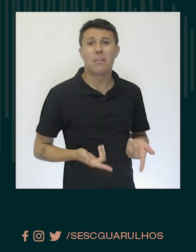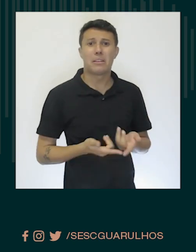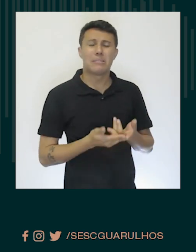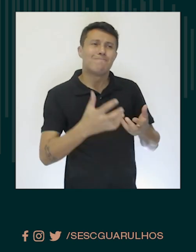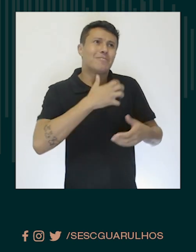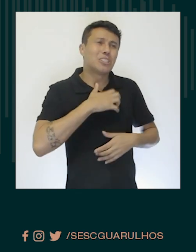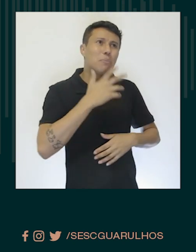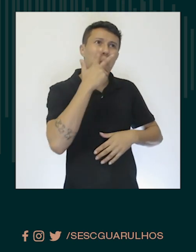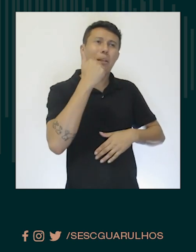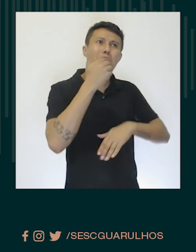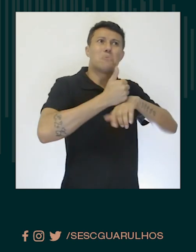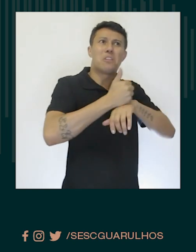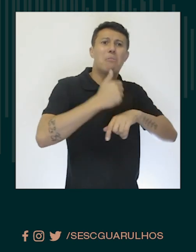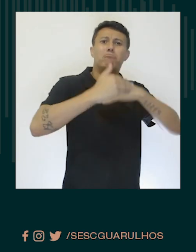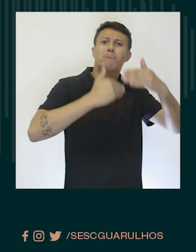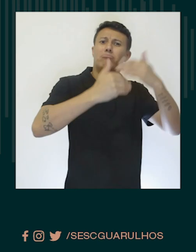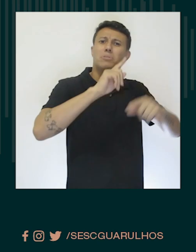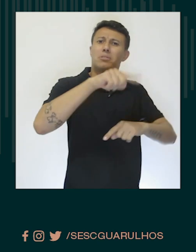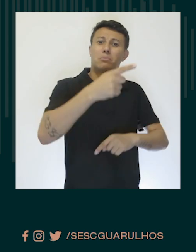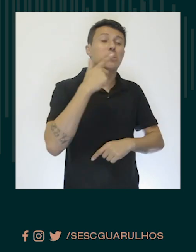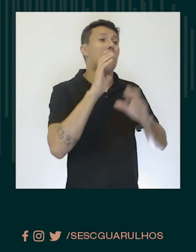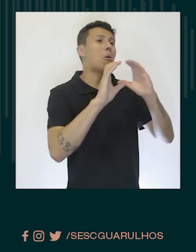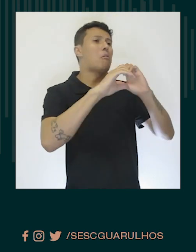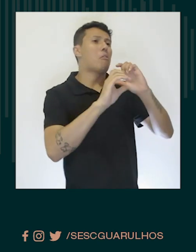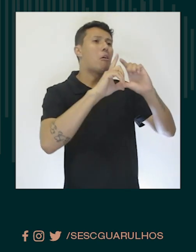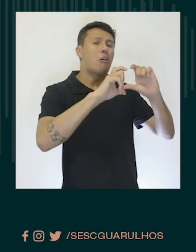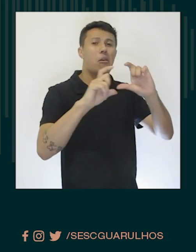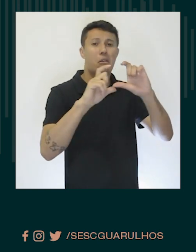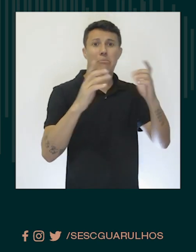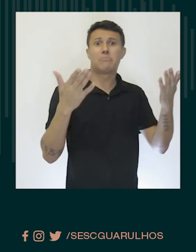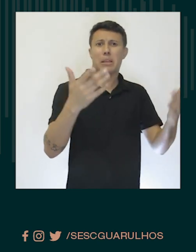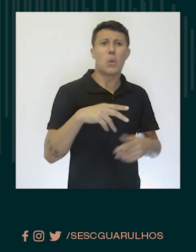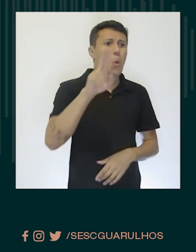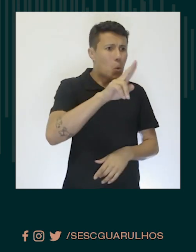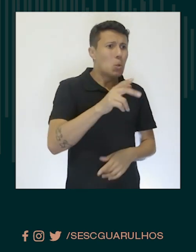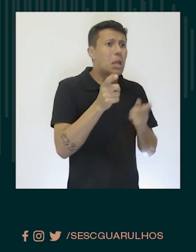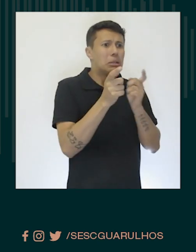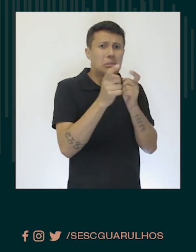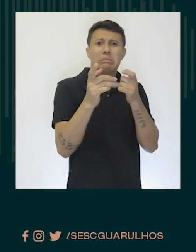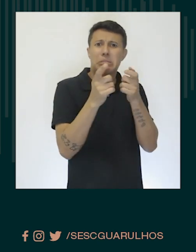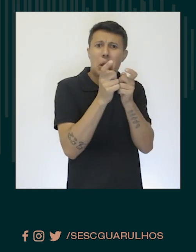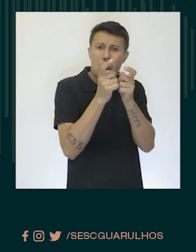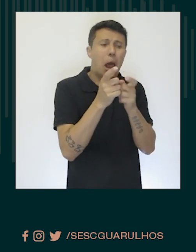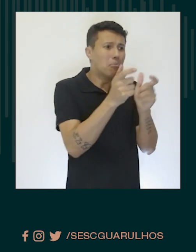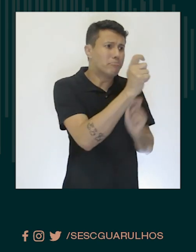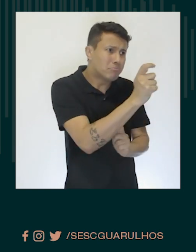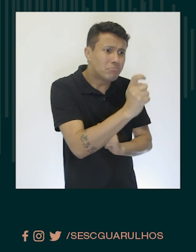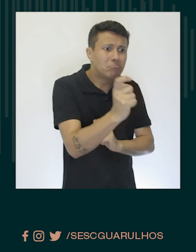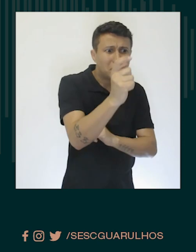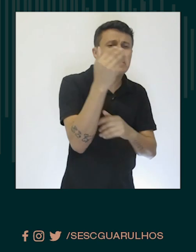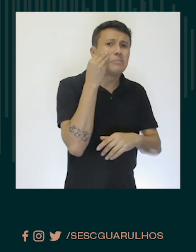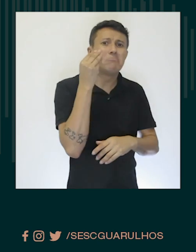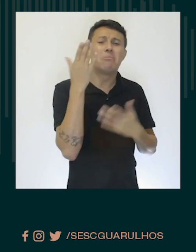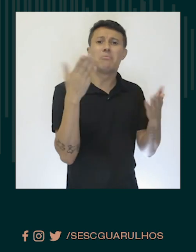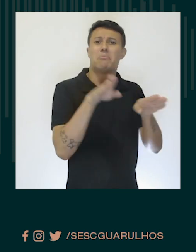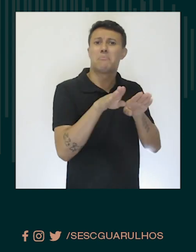de gente com umas câmeras e, tipo, mano, às vezes o celular do cara é melhor que a câmera que ele tem, tá ligado? E tem muito mais a ver. Enfim, e se